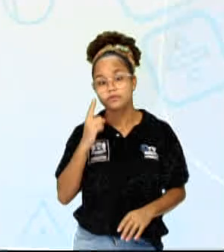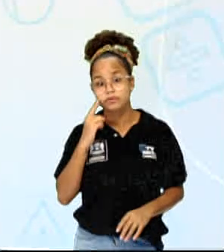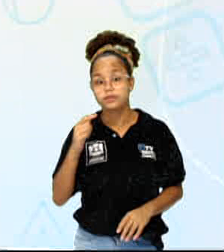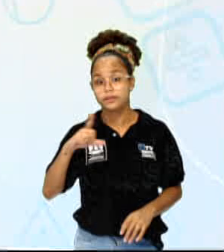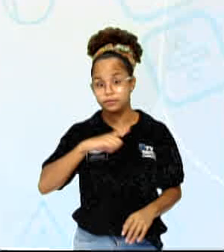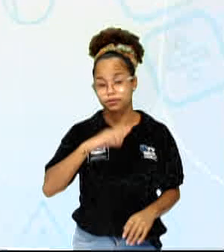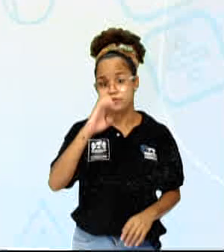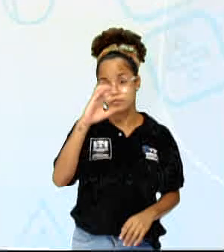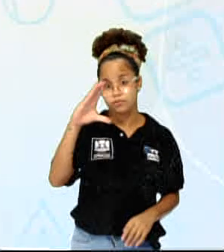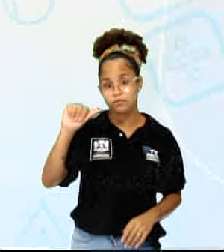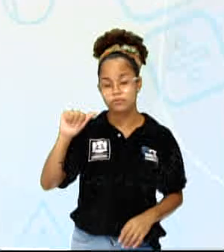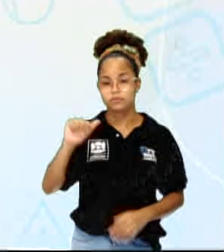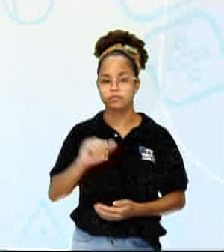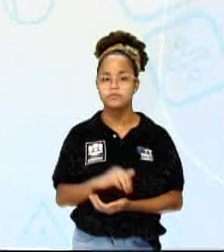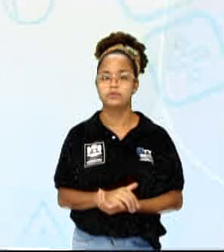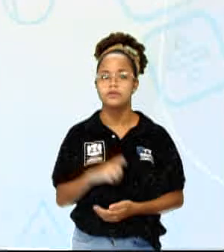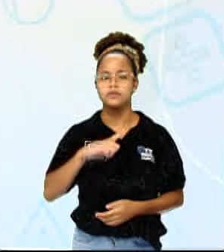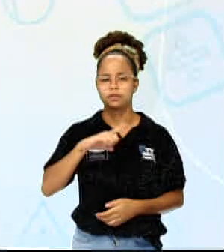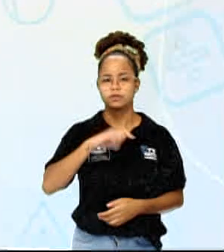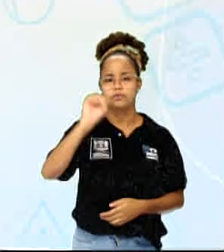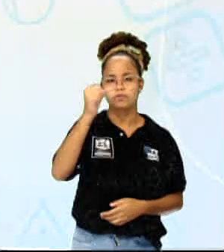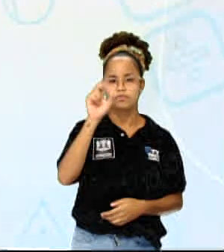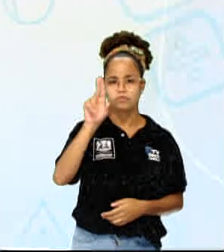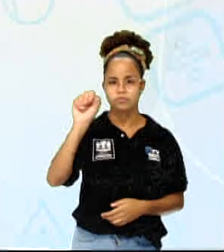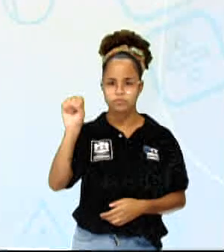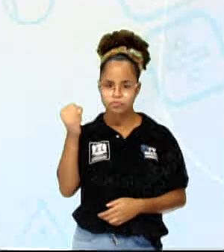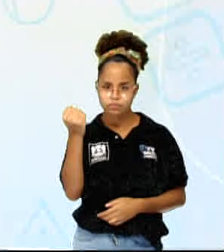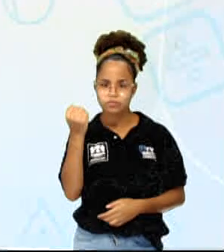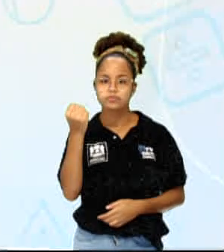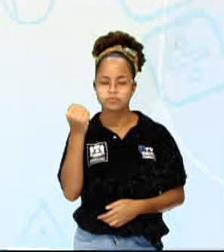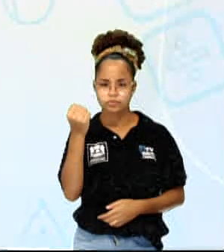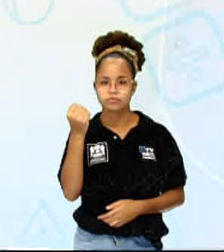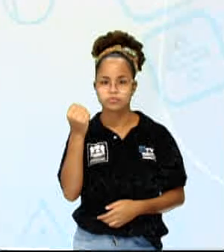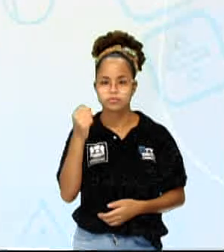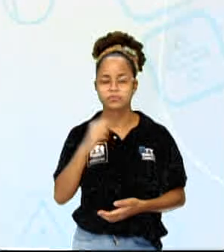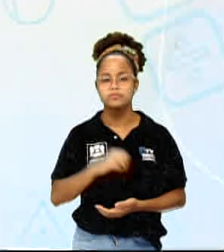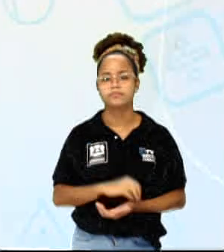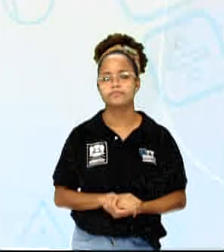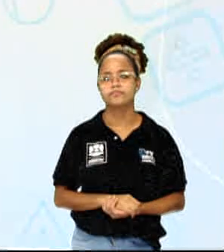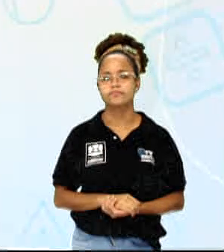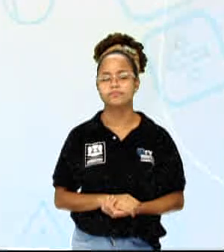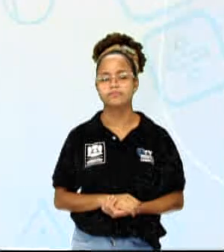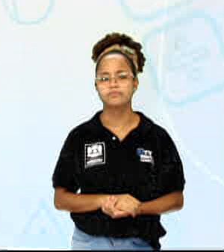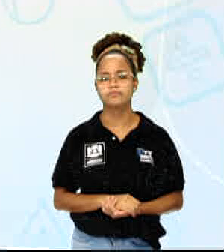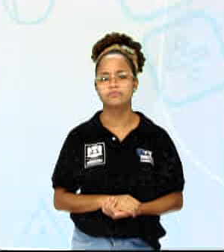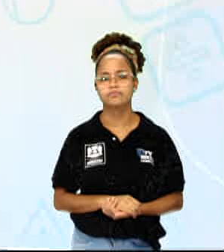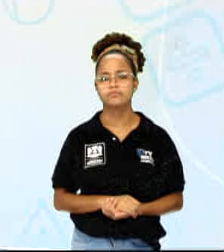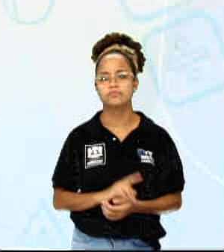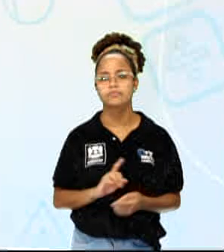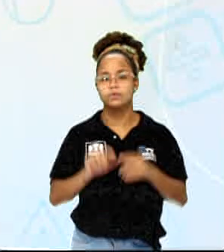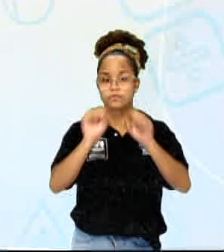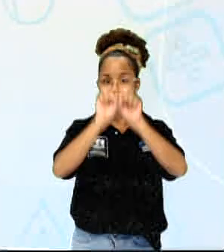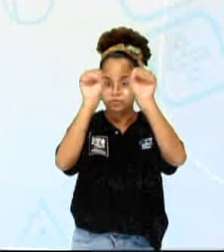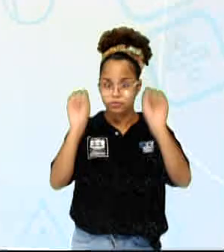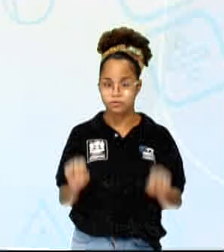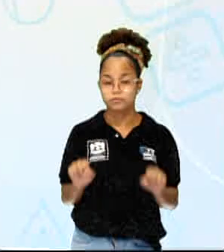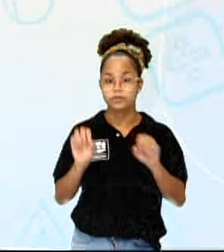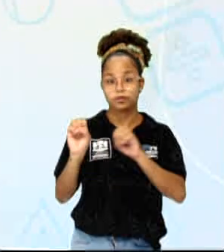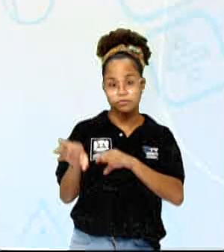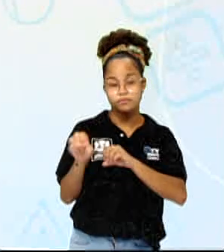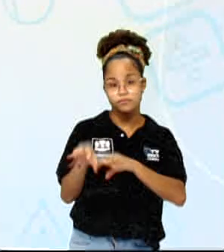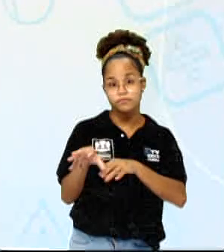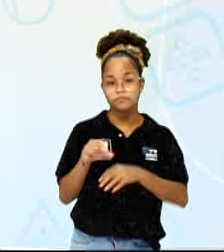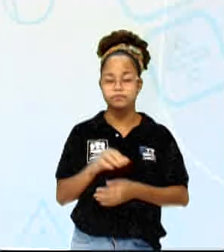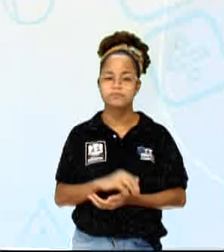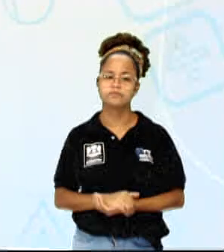ECA. Nós temos o SUS, que integra esse sistema de garantias, nós temos o sistema educacional, né?